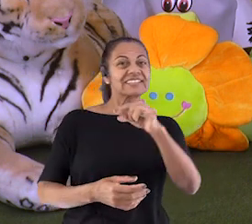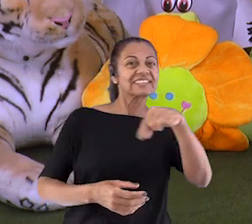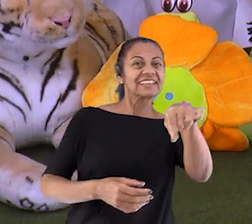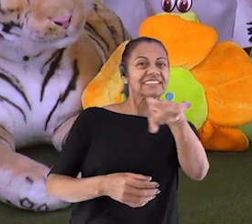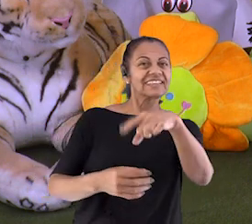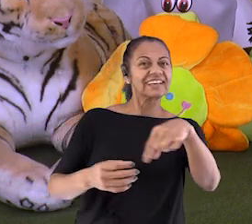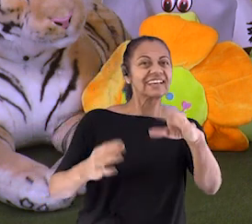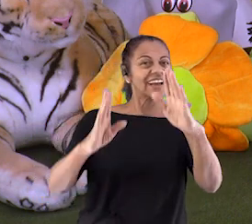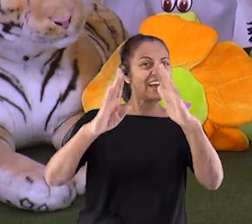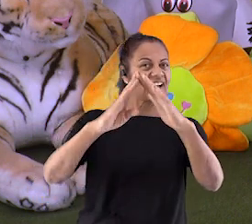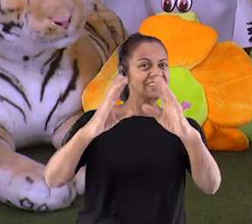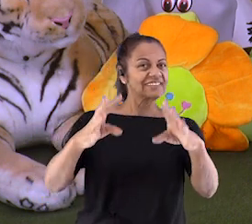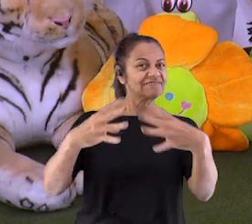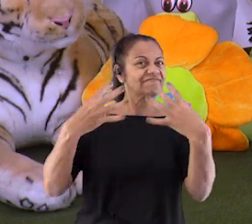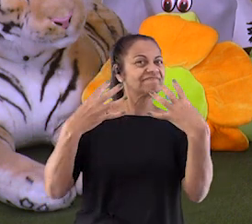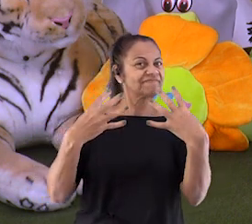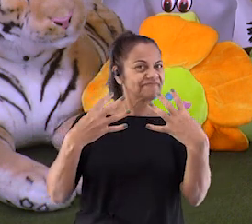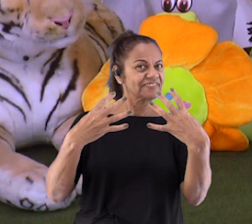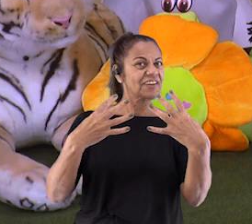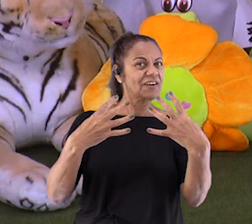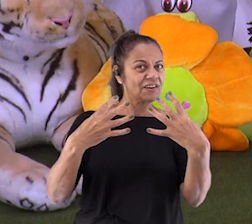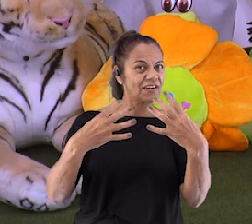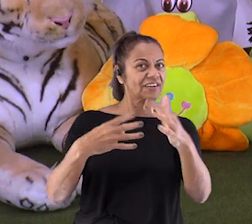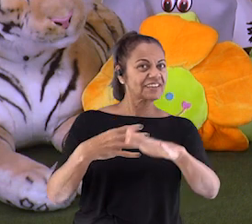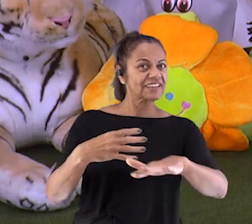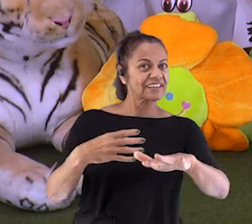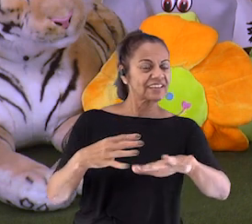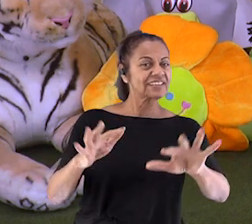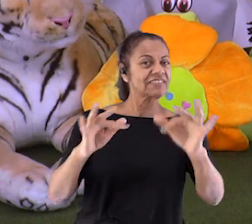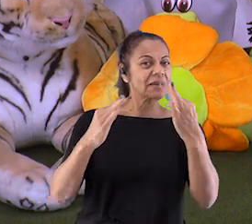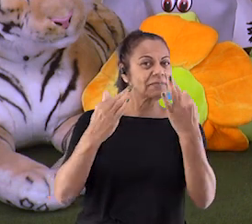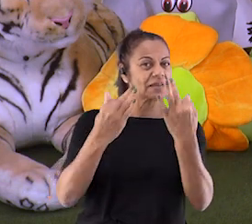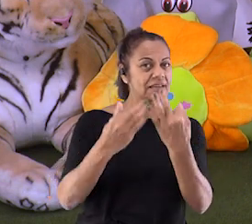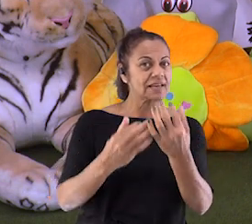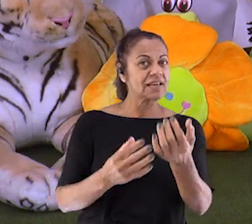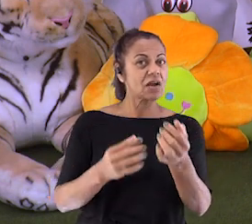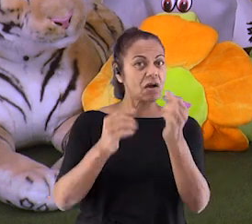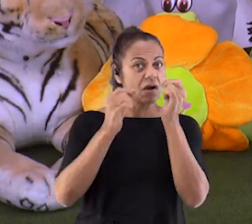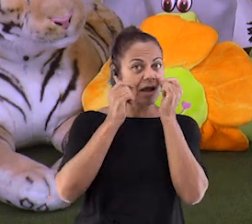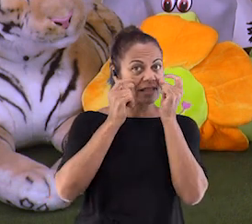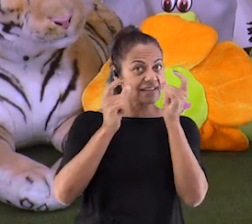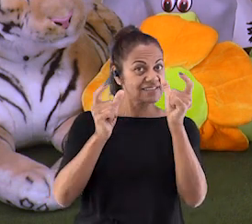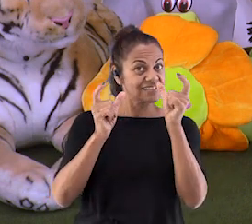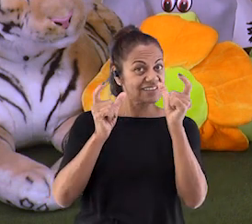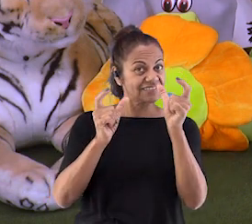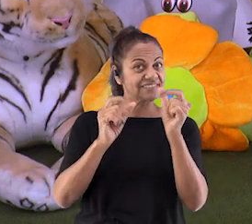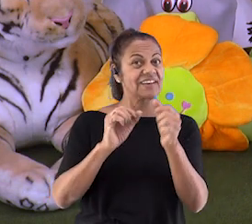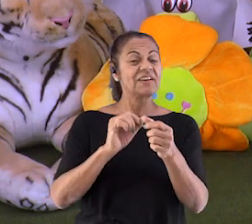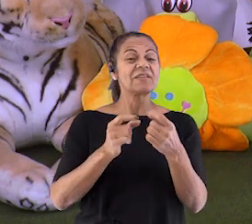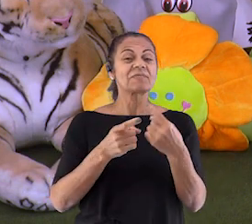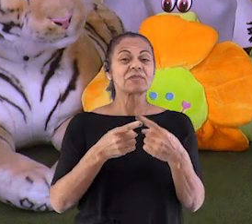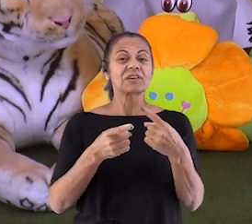casa. Crianças, famílias e a galerinha de casa, prestem